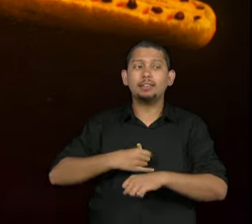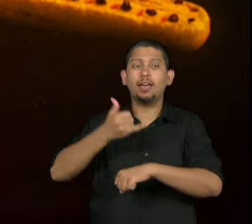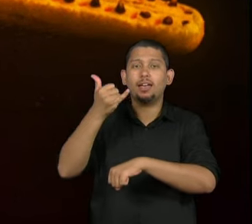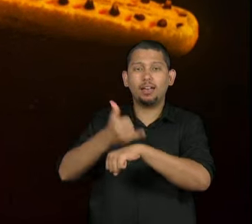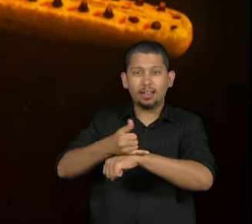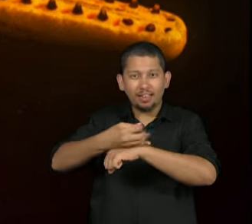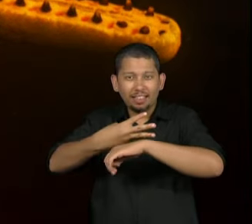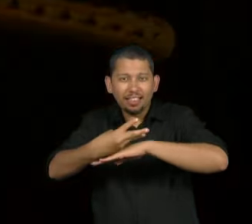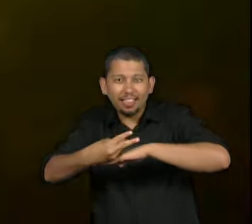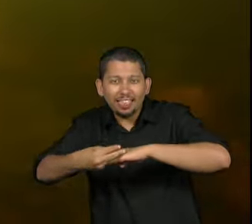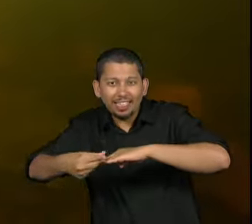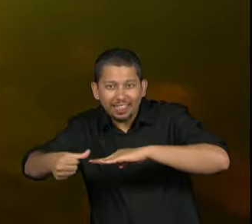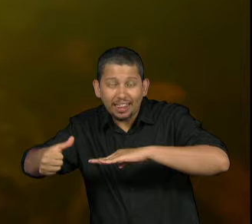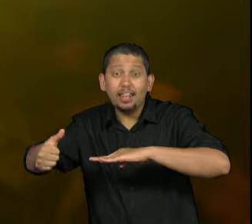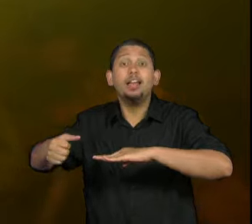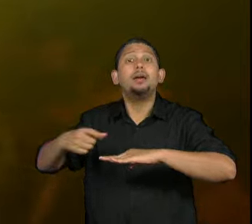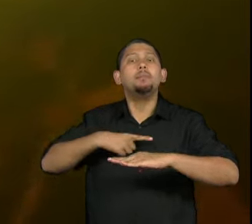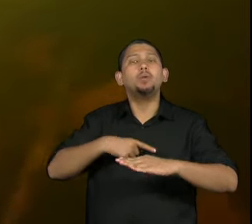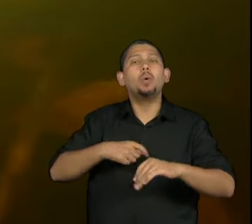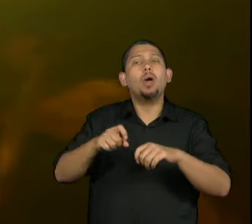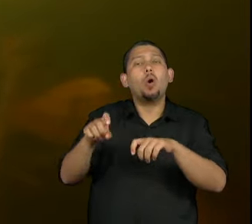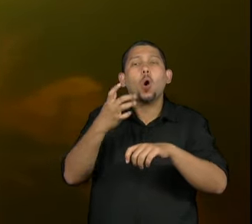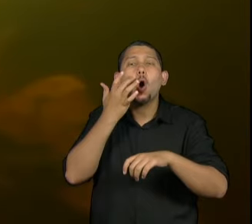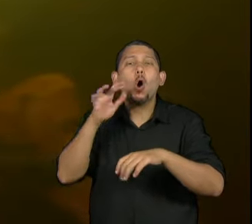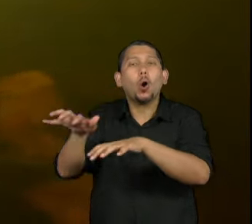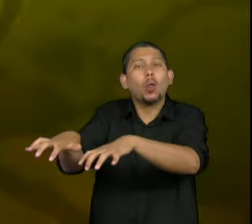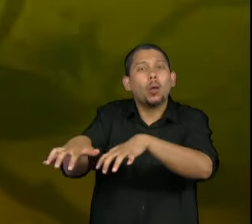do garimpo ilegal,